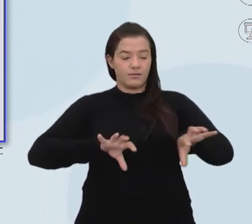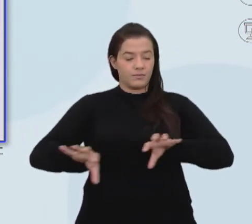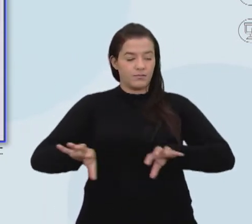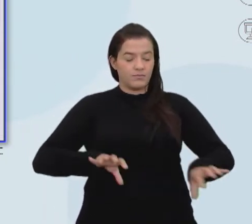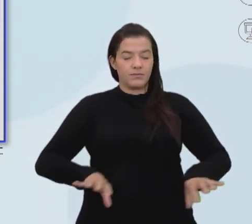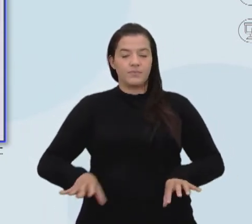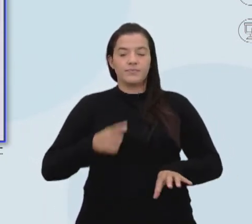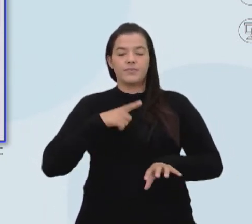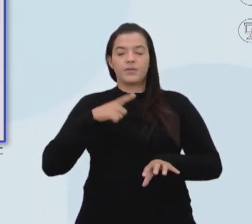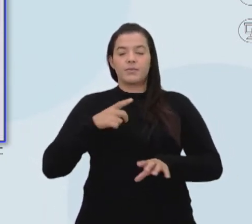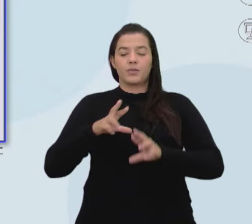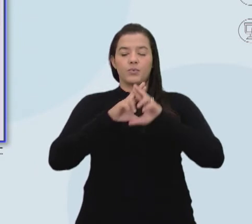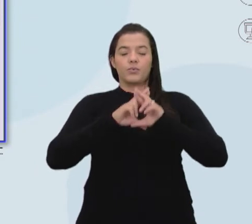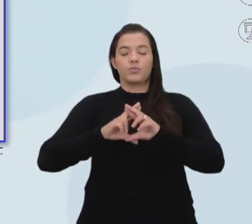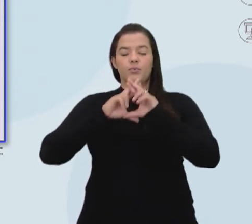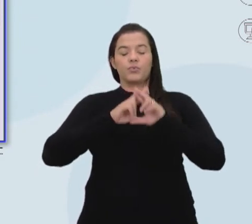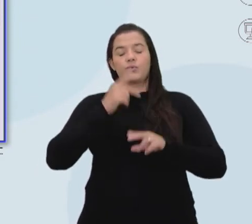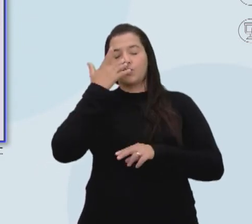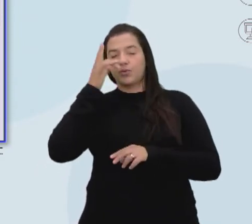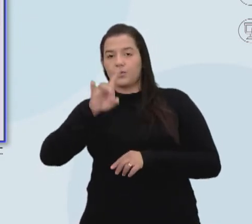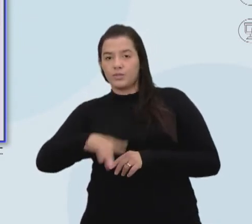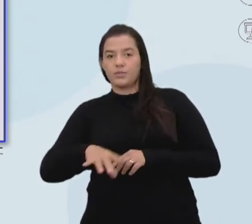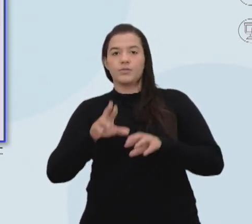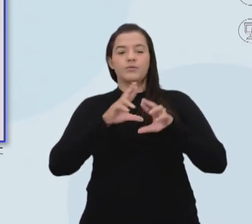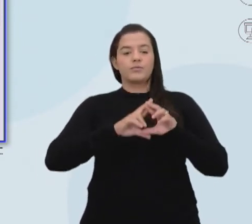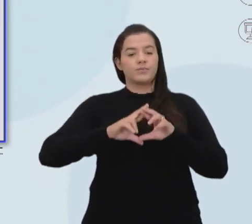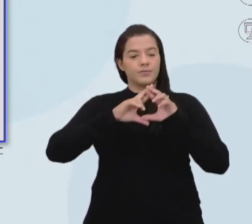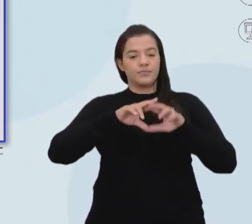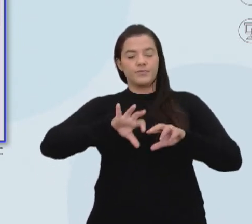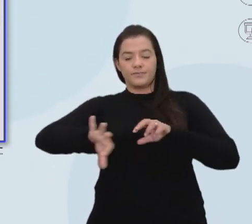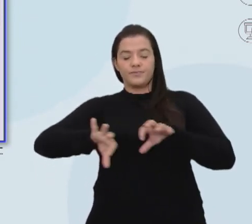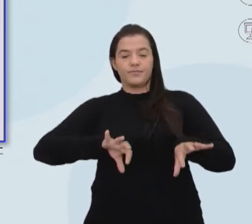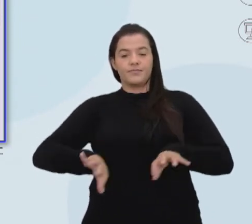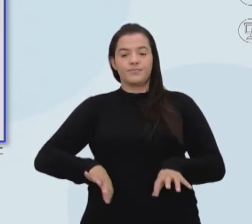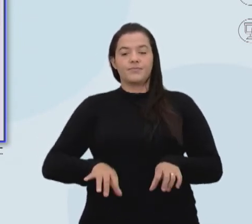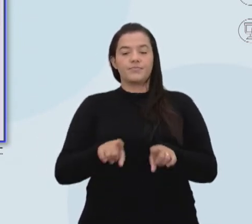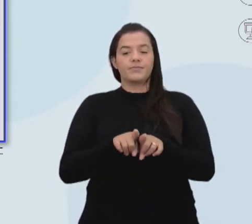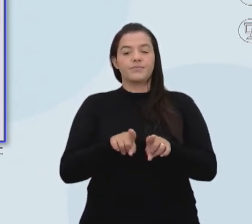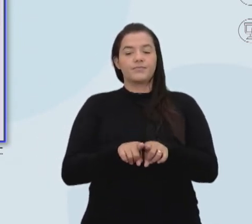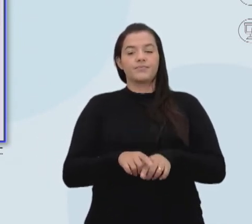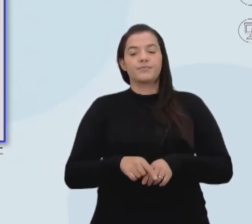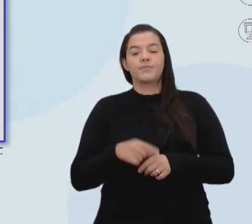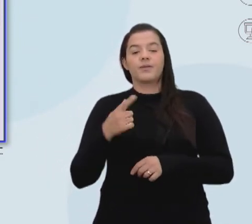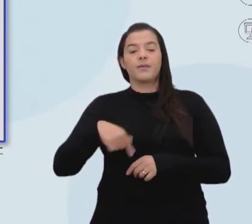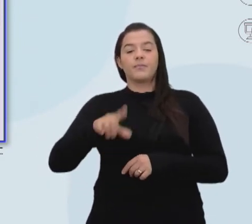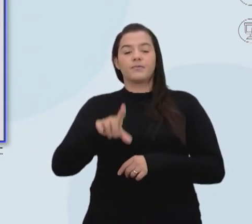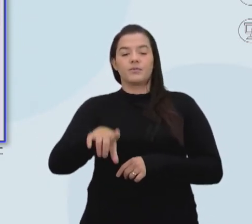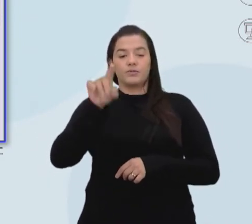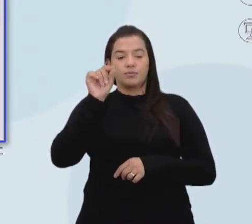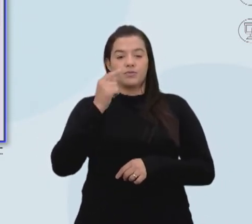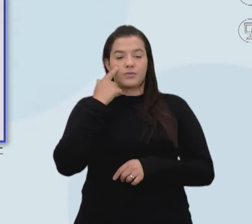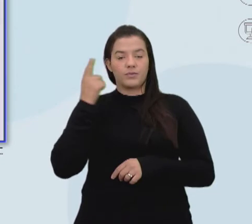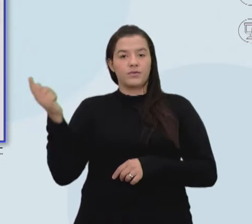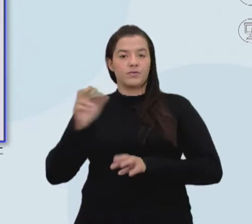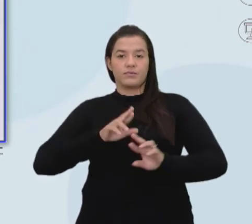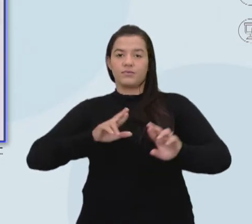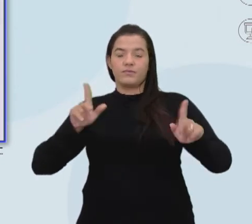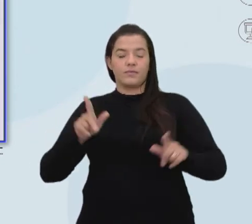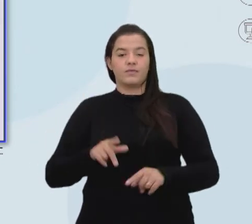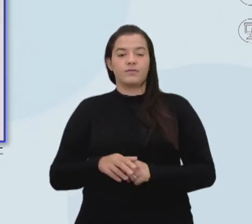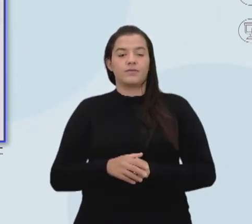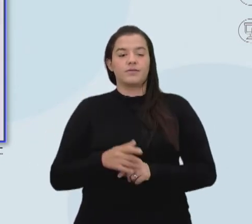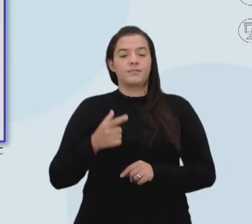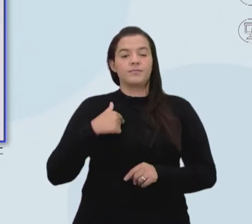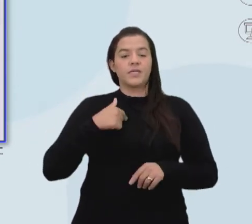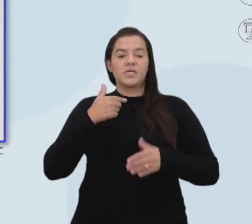lixo reciclável, né? A Essa é gente já viu- qualitativa também, Qualitativa. Mudei aqui, ó. A pessoa tem a opção de escrever. Ah, é diferente. Indiferente. É o famoso tanto